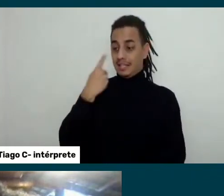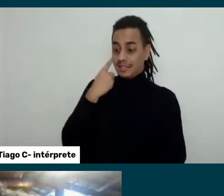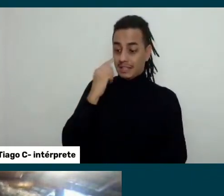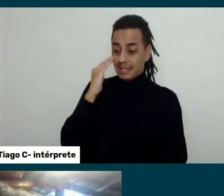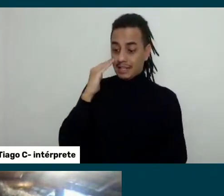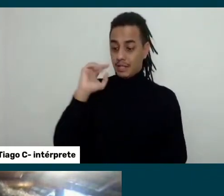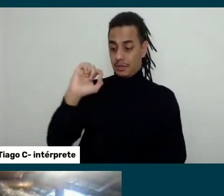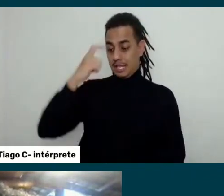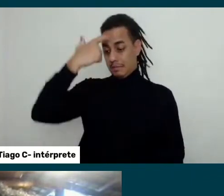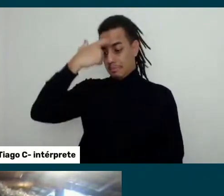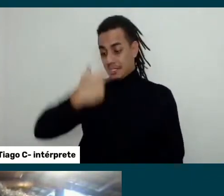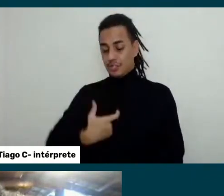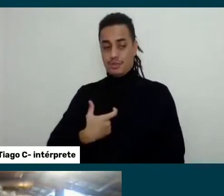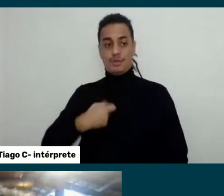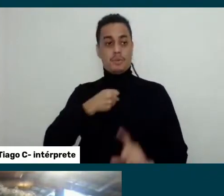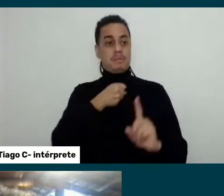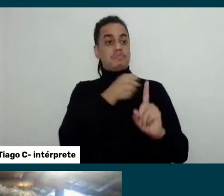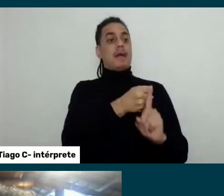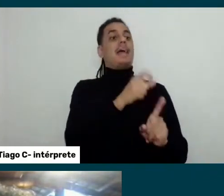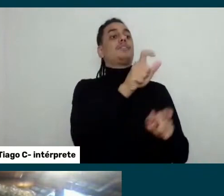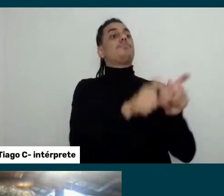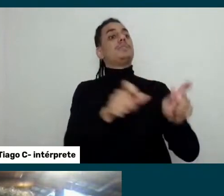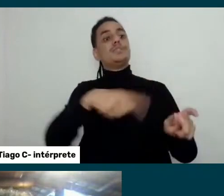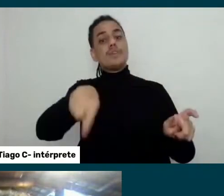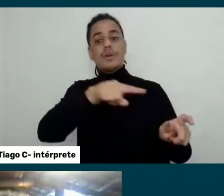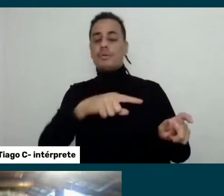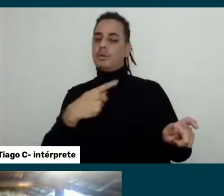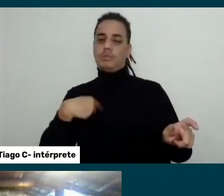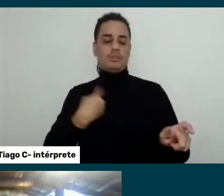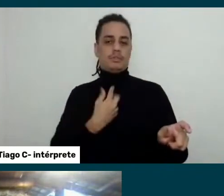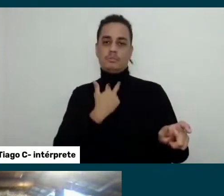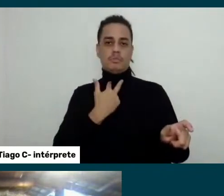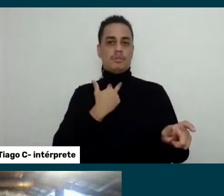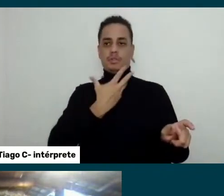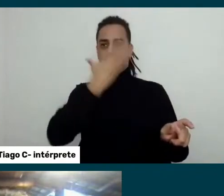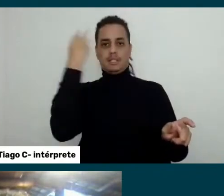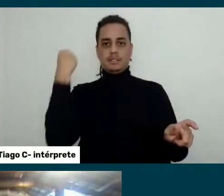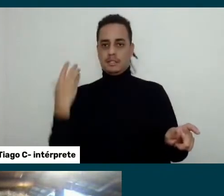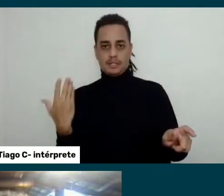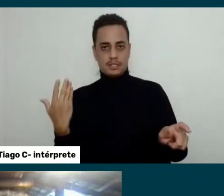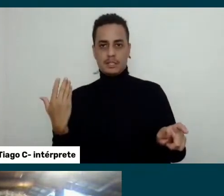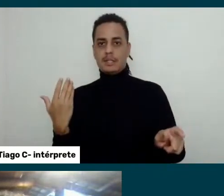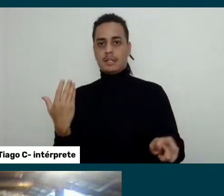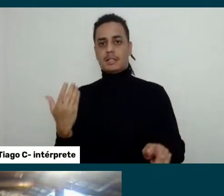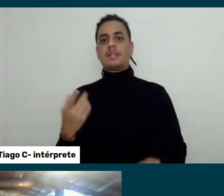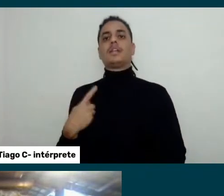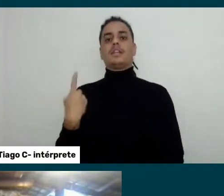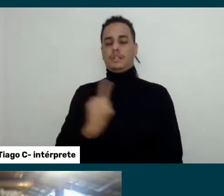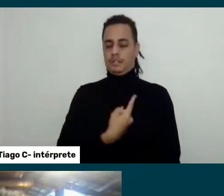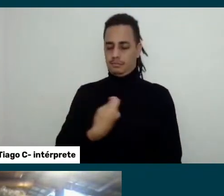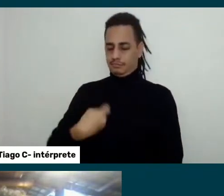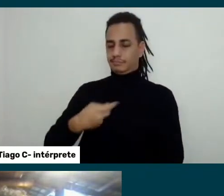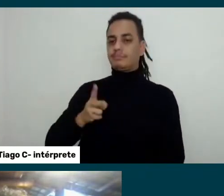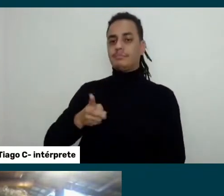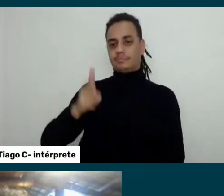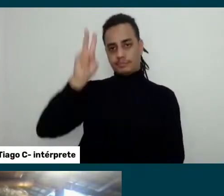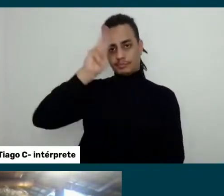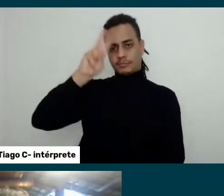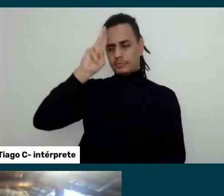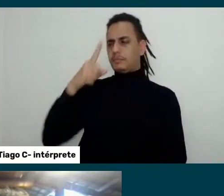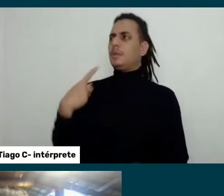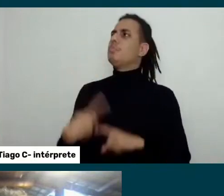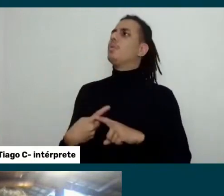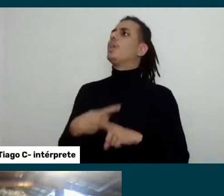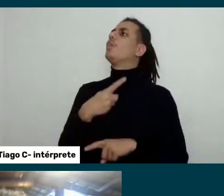do impacto sobre as pessoas, que a gente não pode perder. A gente segue precisando lembrar por que estamos